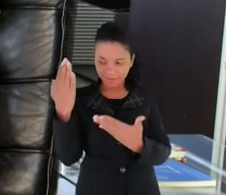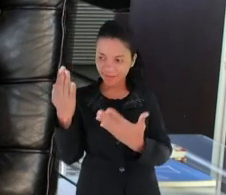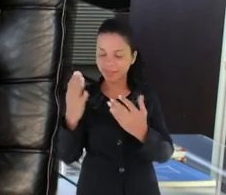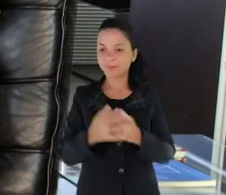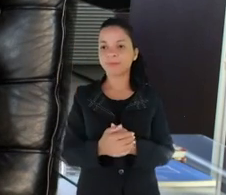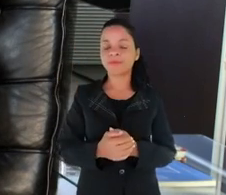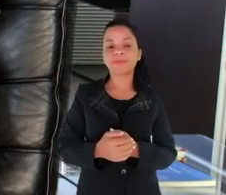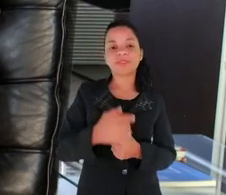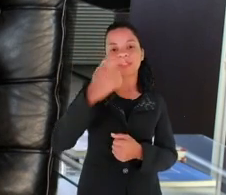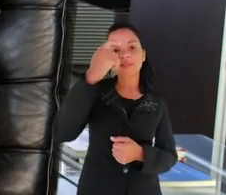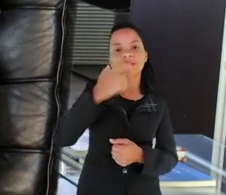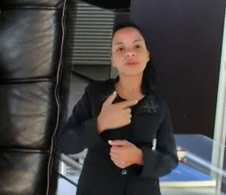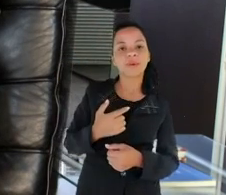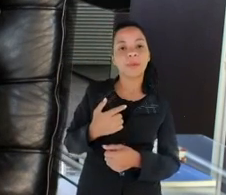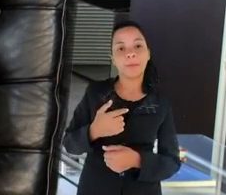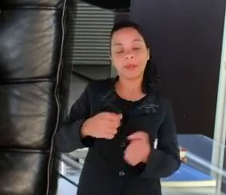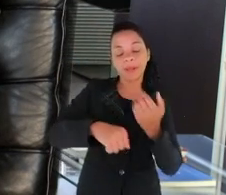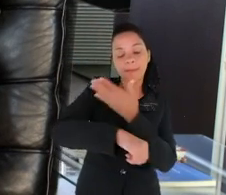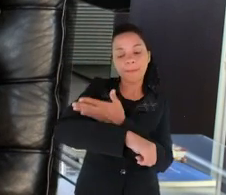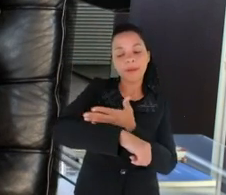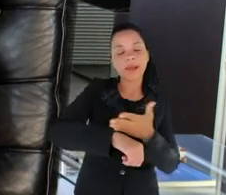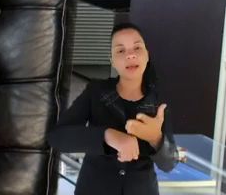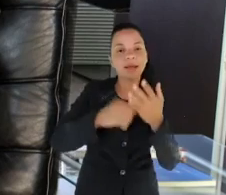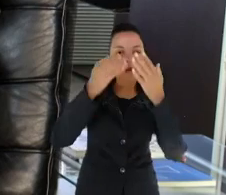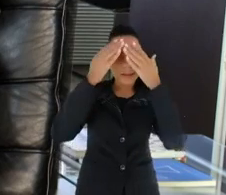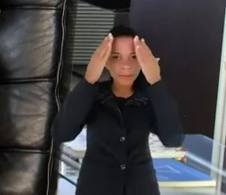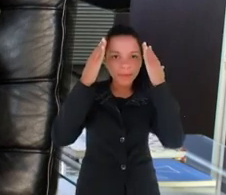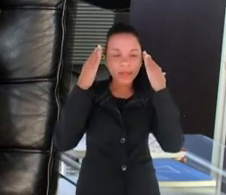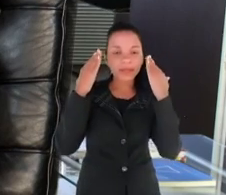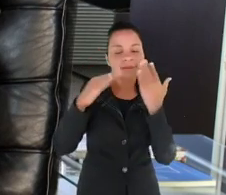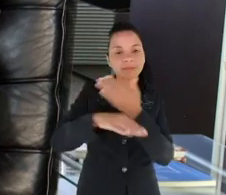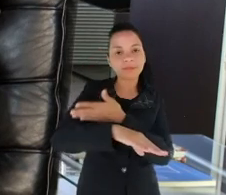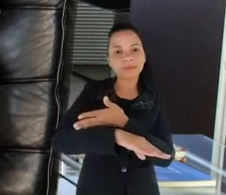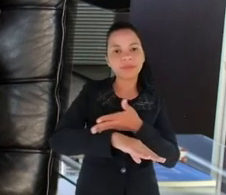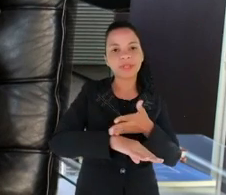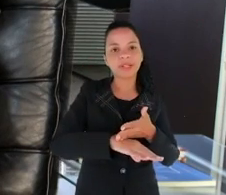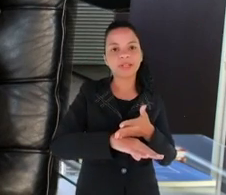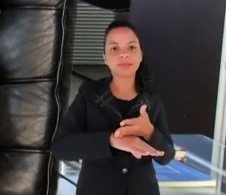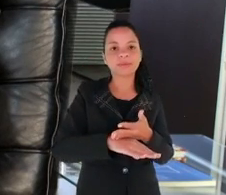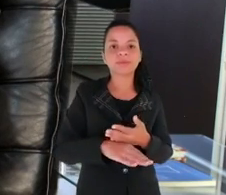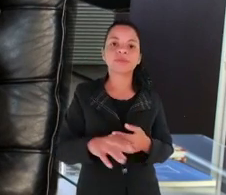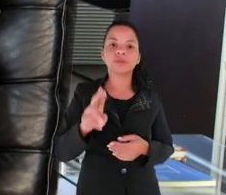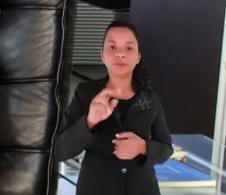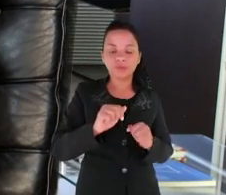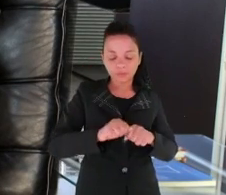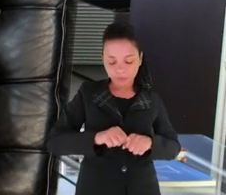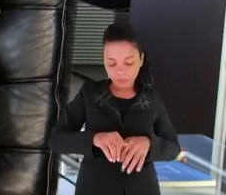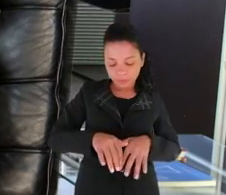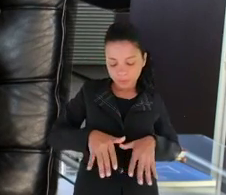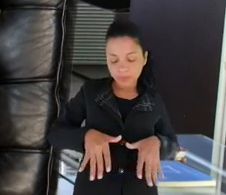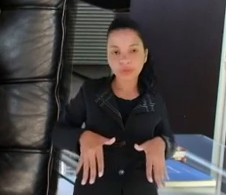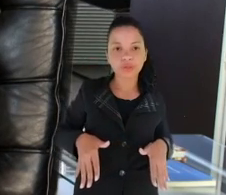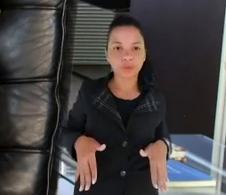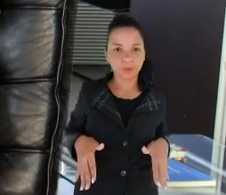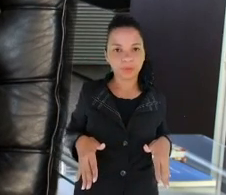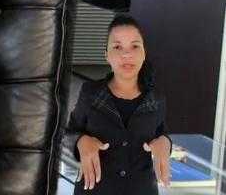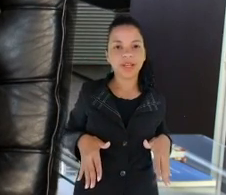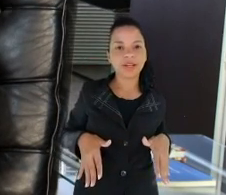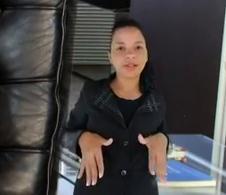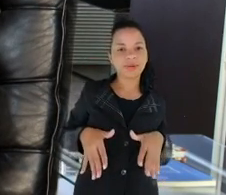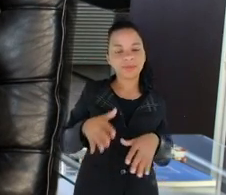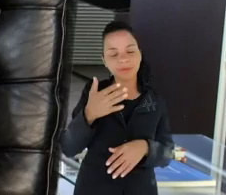branca, cabelos grisalhos, estou com um vestido longo na cor nude, assim